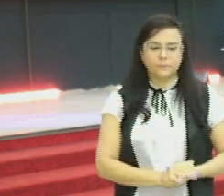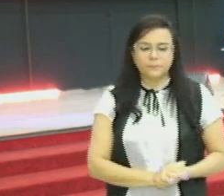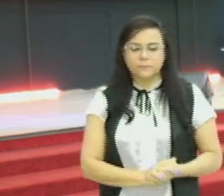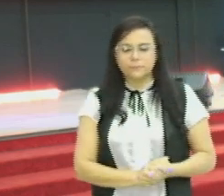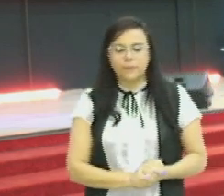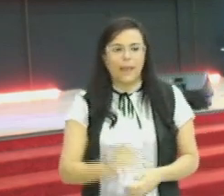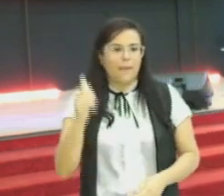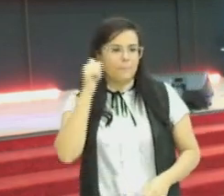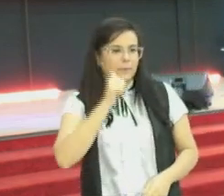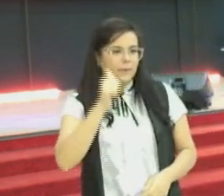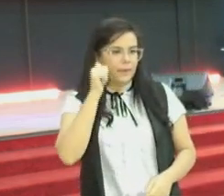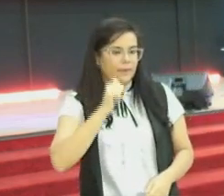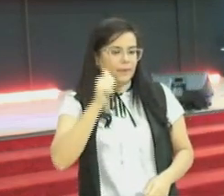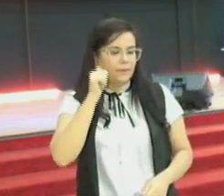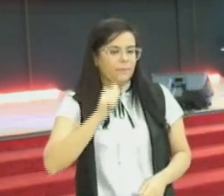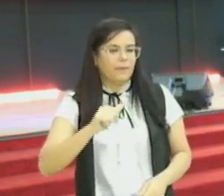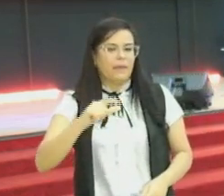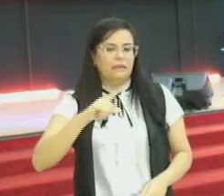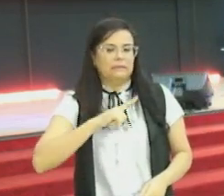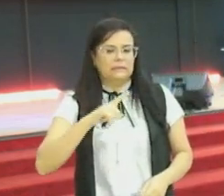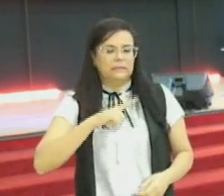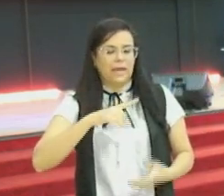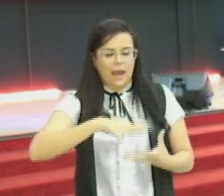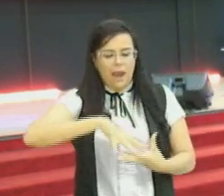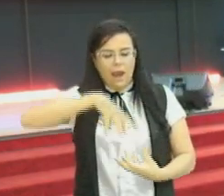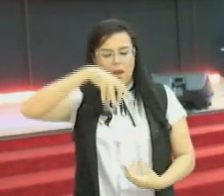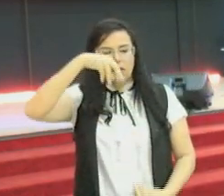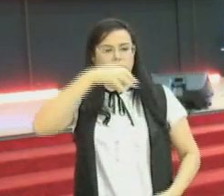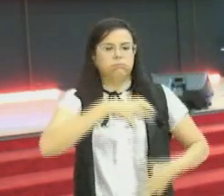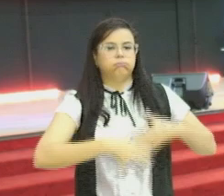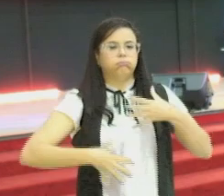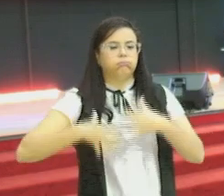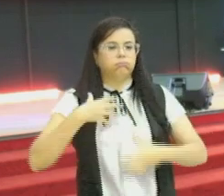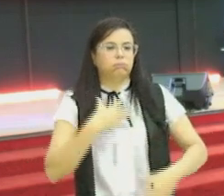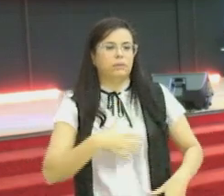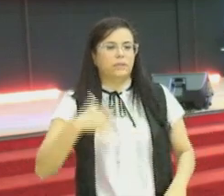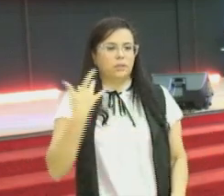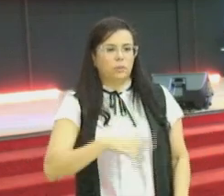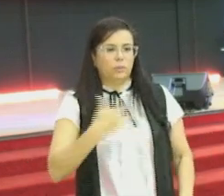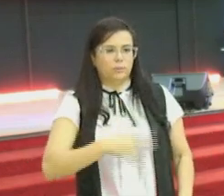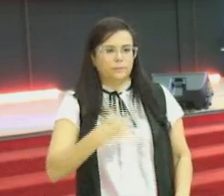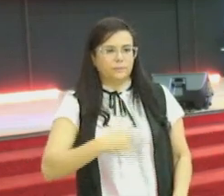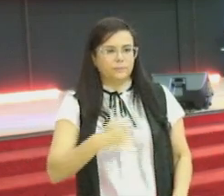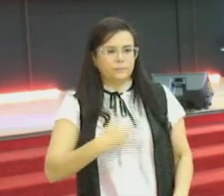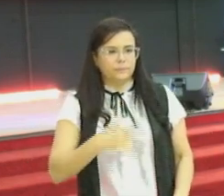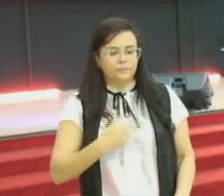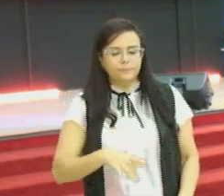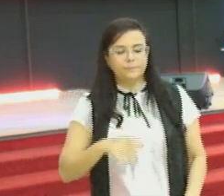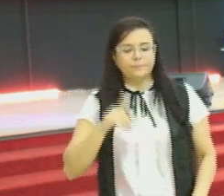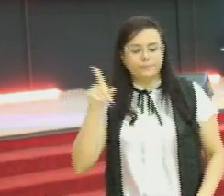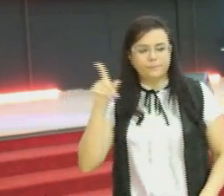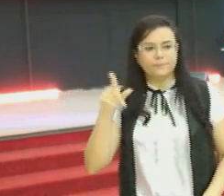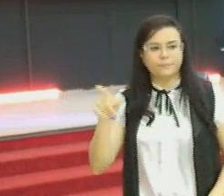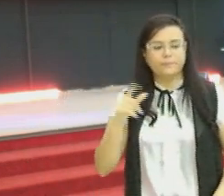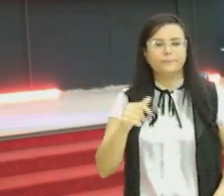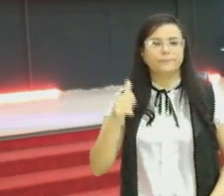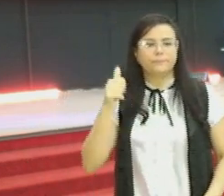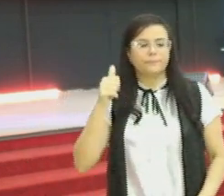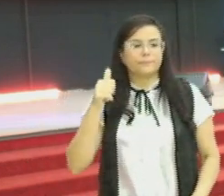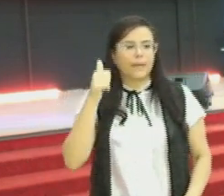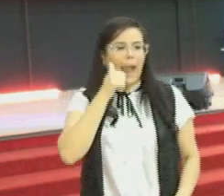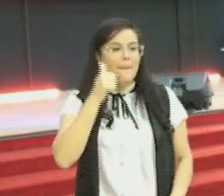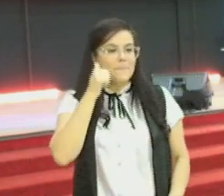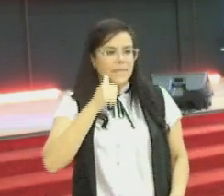Doralice tinha fantasmas na alma, dores na alma, e um dia aquela adolescente tomou